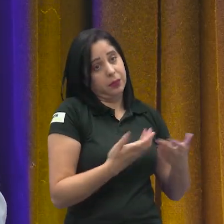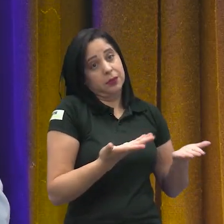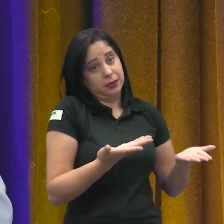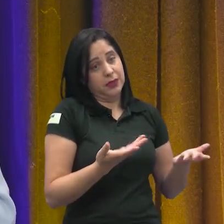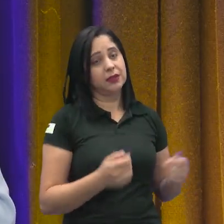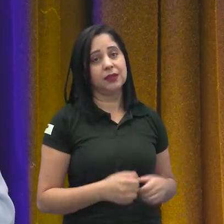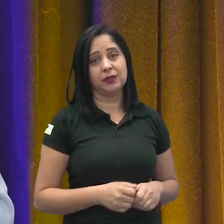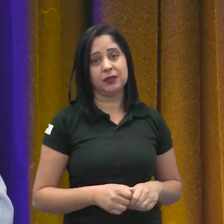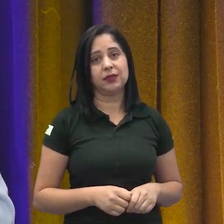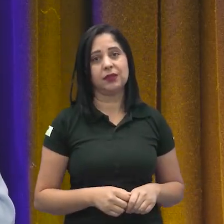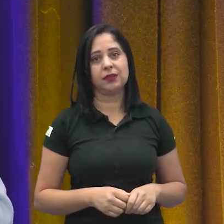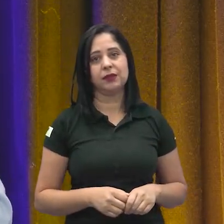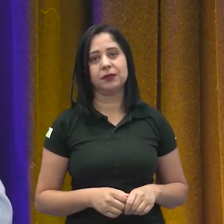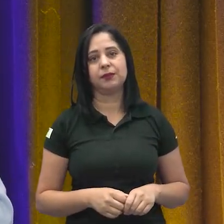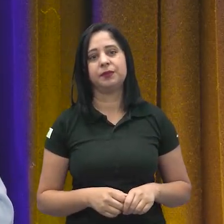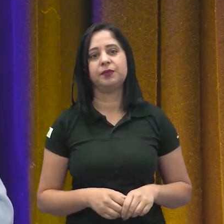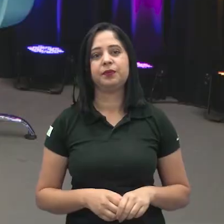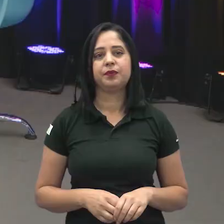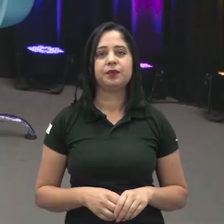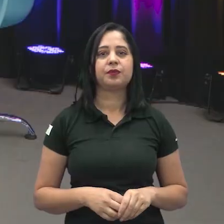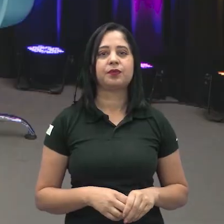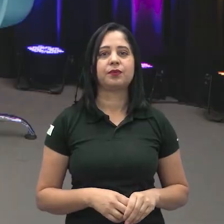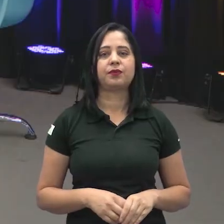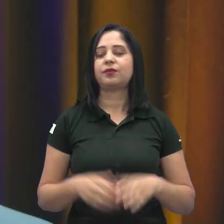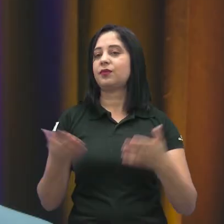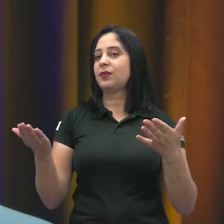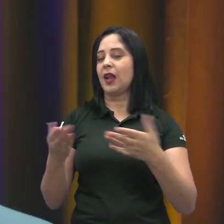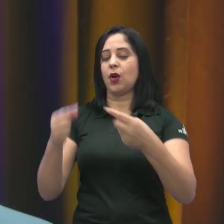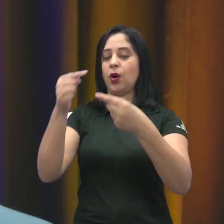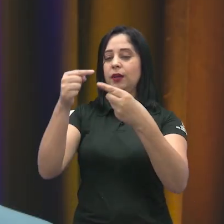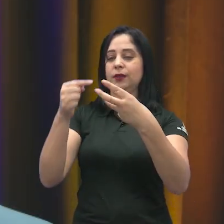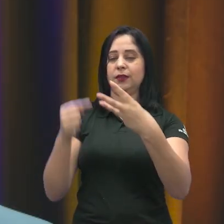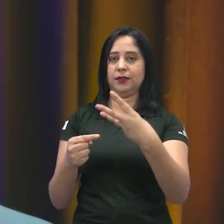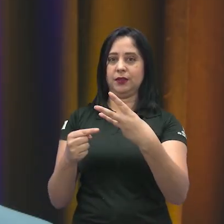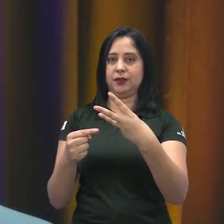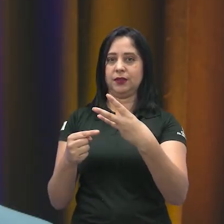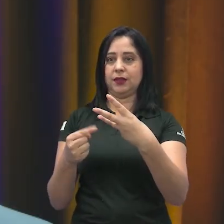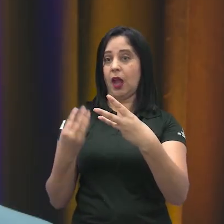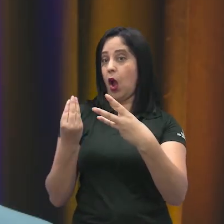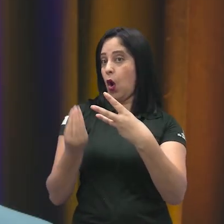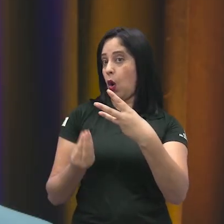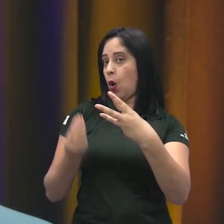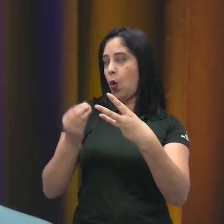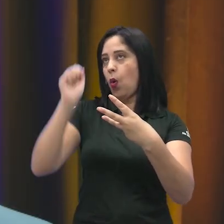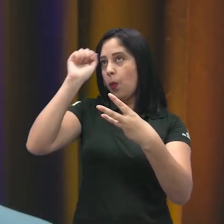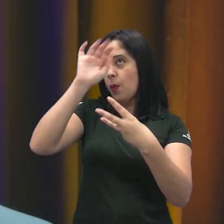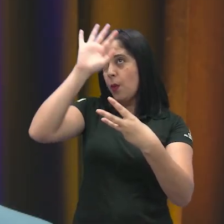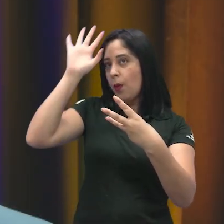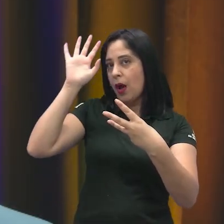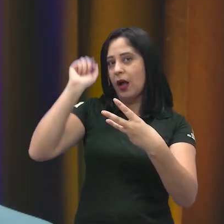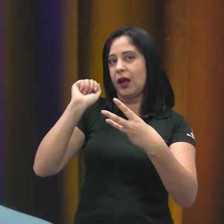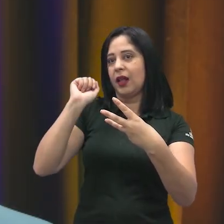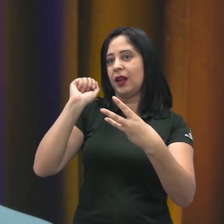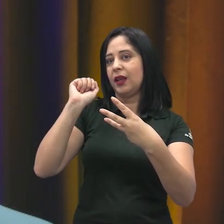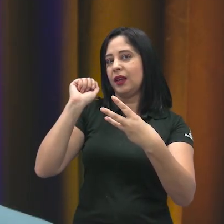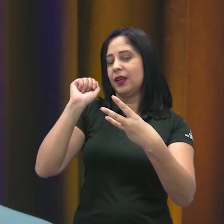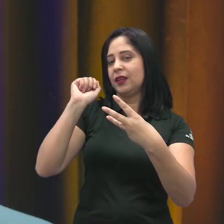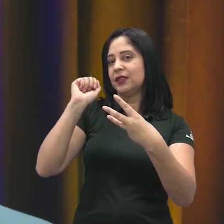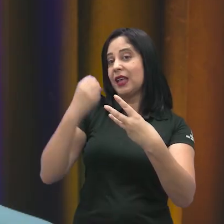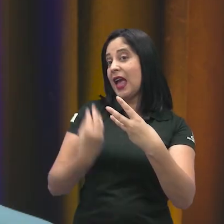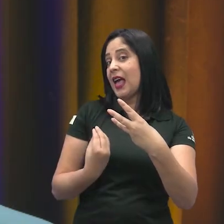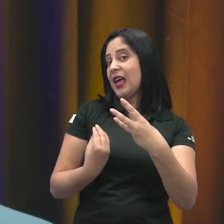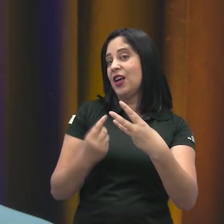dinheiro, nenhuma empresa vive, não tem o que fazer. Vamos ligar os pilares aí. Como a clareza guia a sua